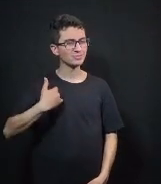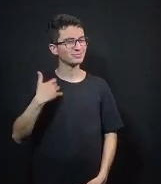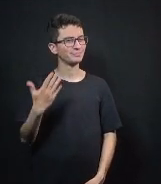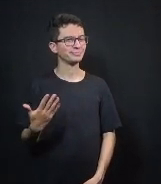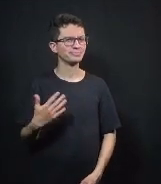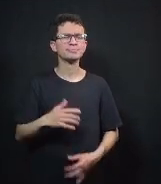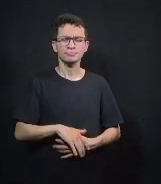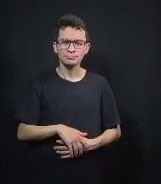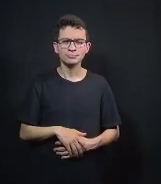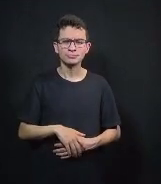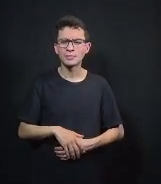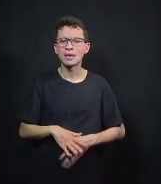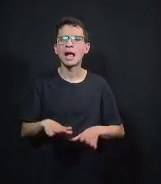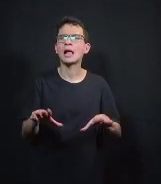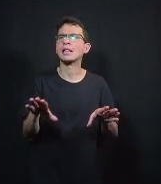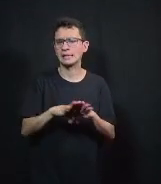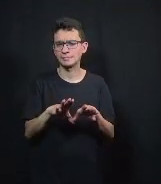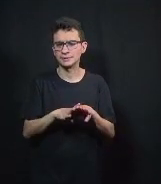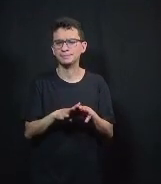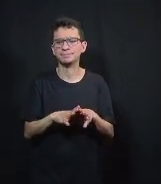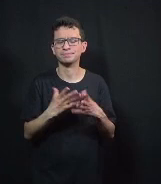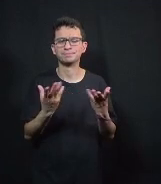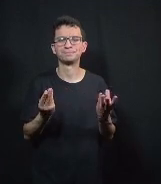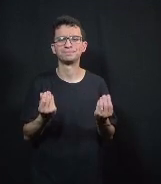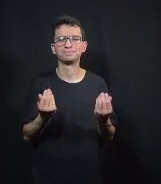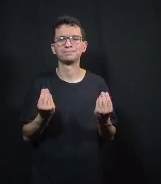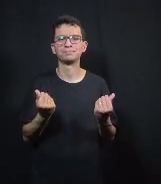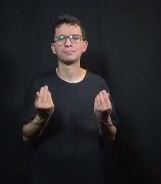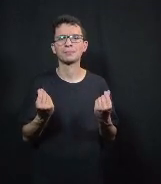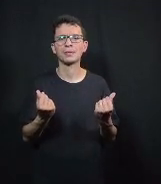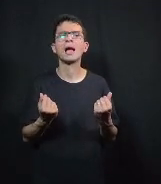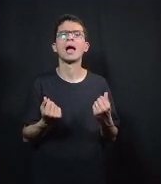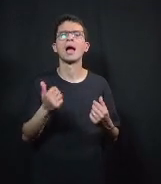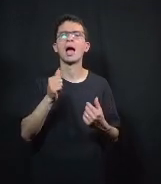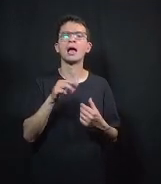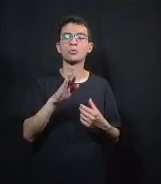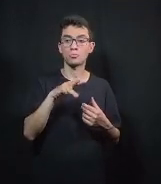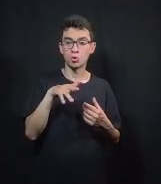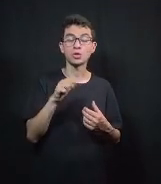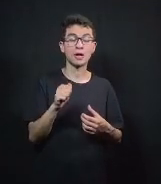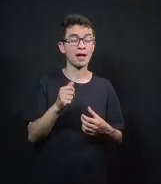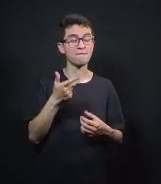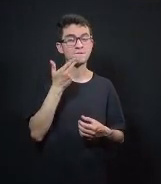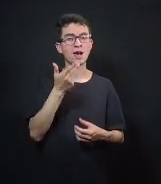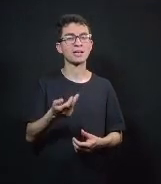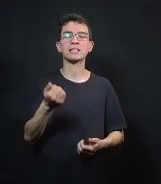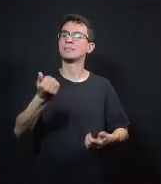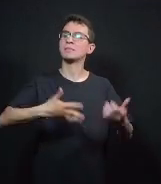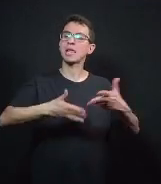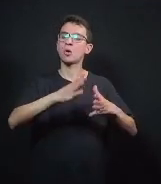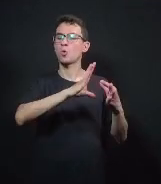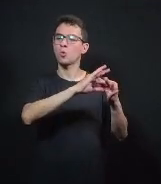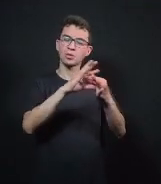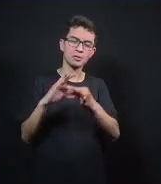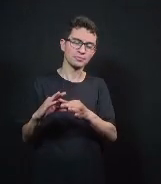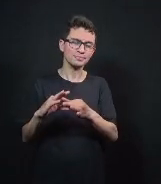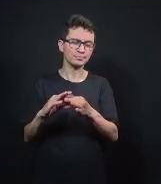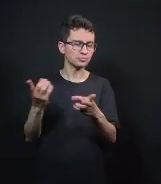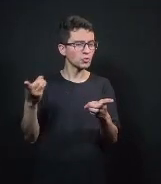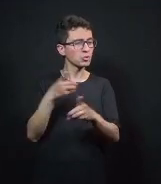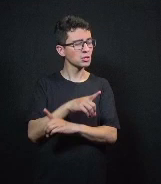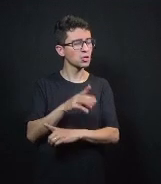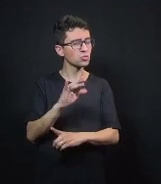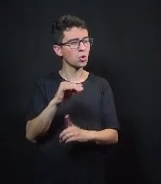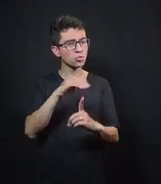E ao mesmo tempo, acho que o que a antropologia oferece nesse contexto, né, assim, talvez em contraste à sociologia, é